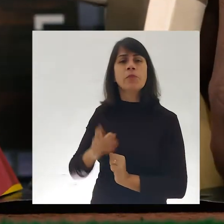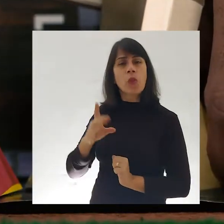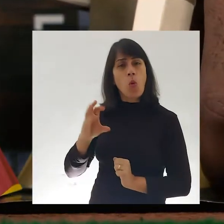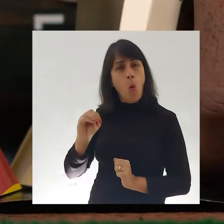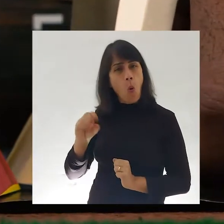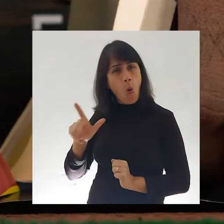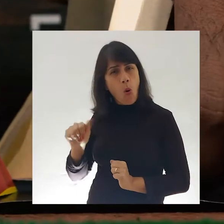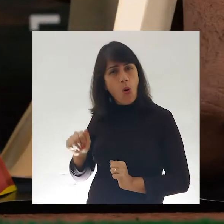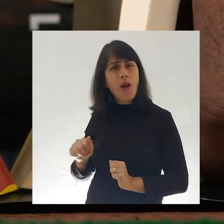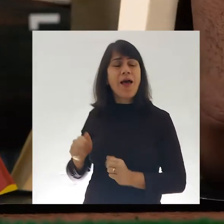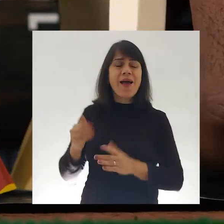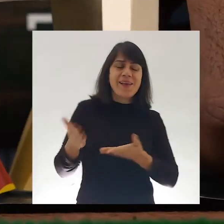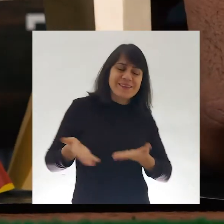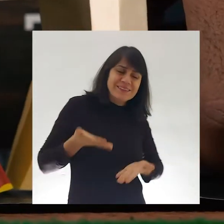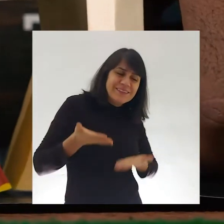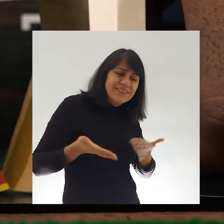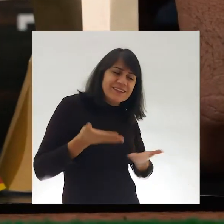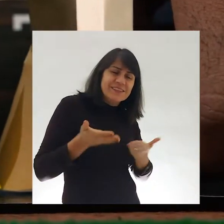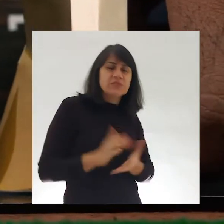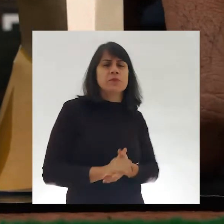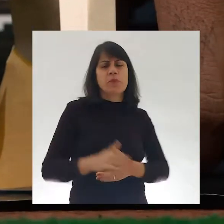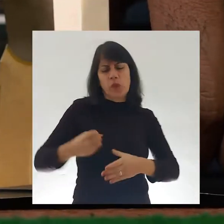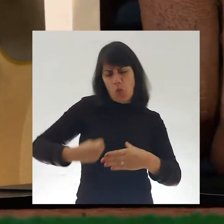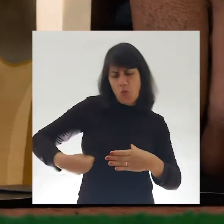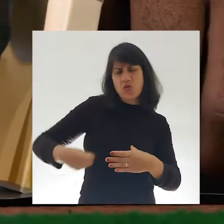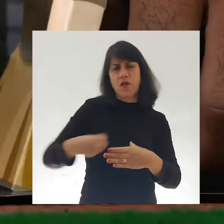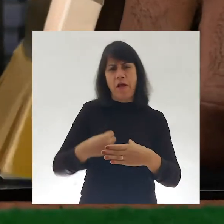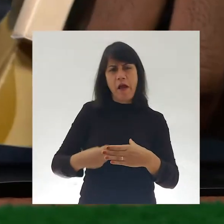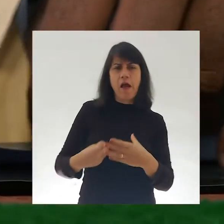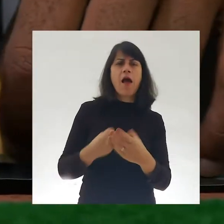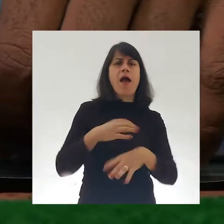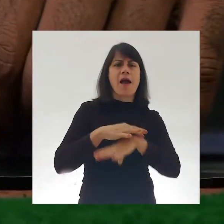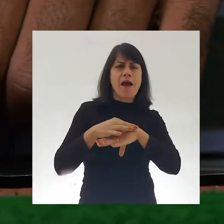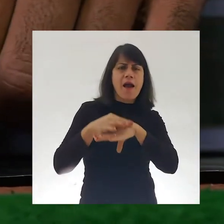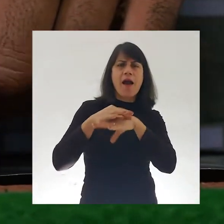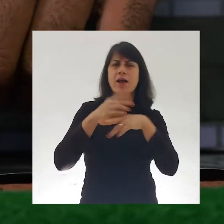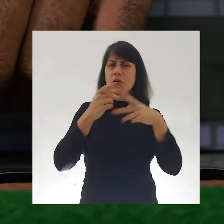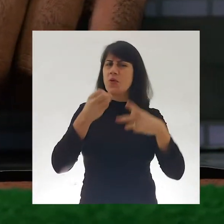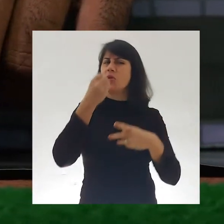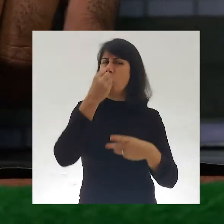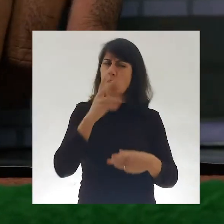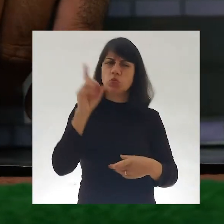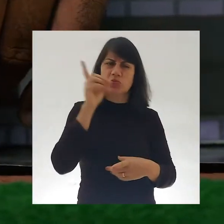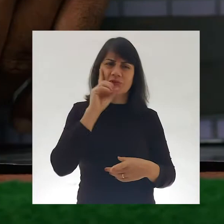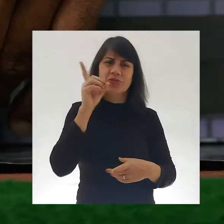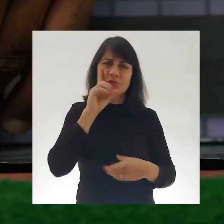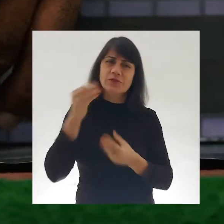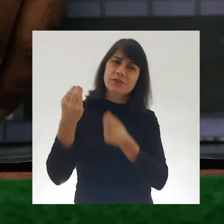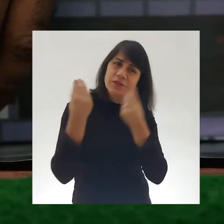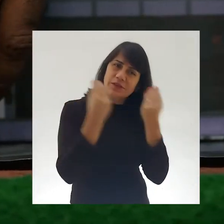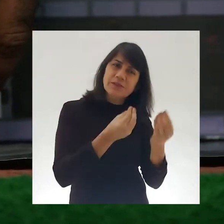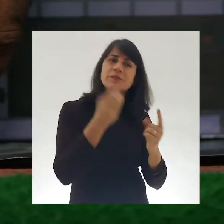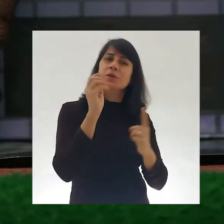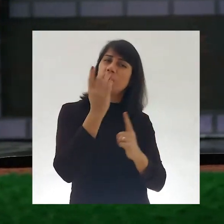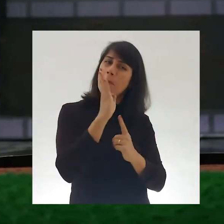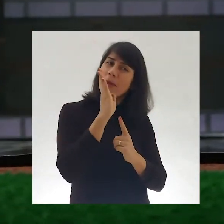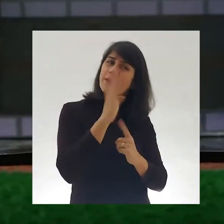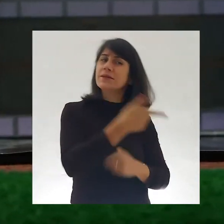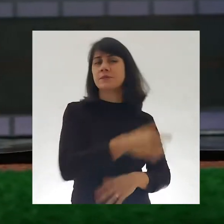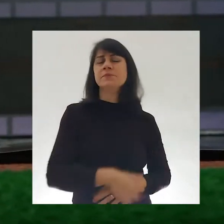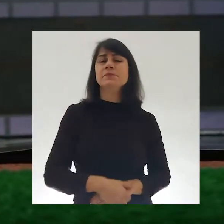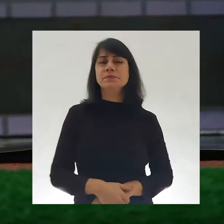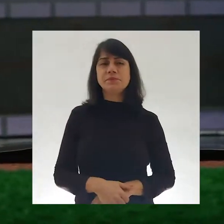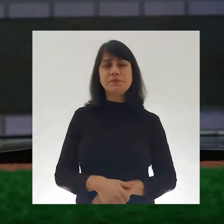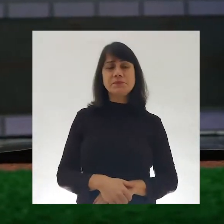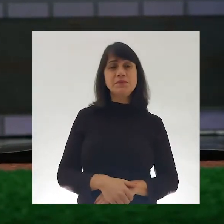muito gentil e agradável, e cozinhava assados e guisados para ela todos os dias. Além